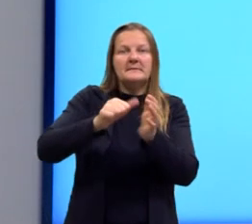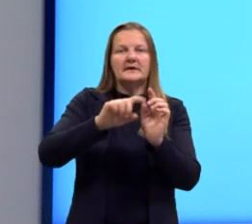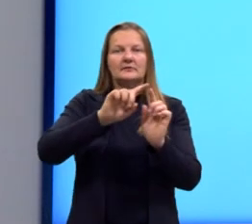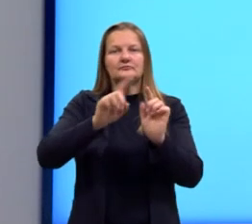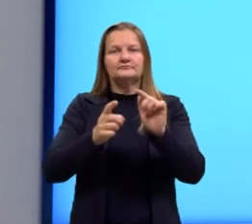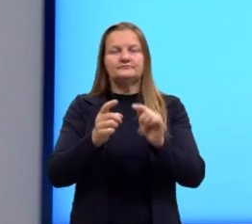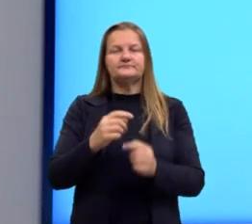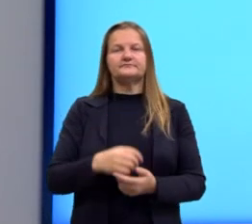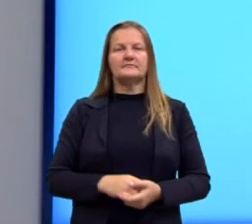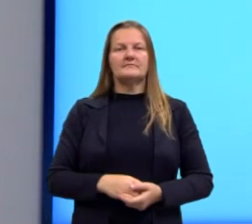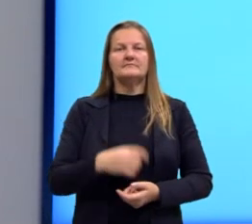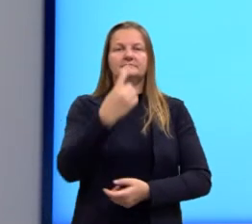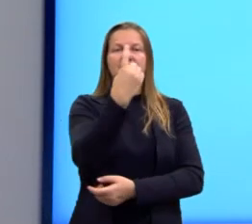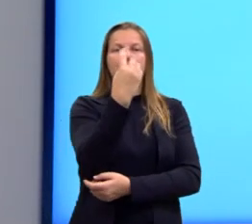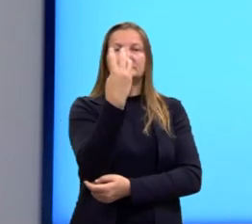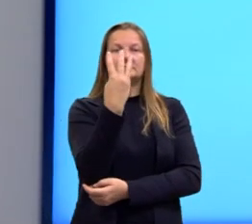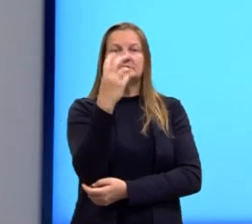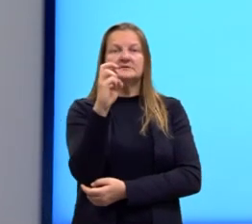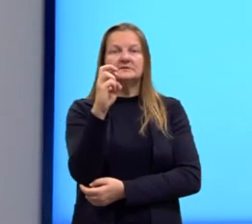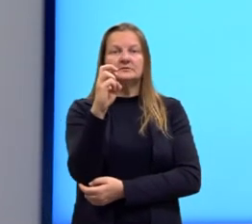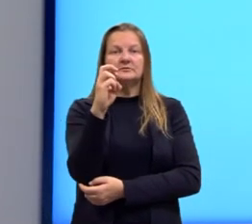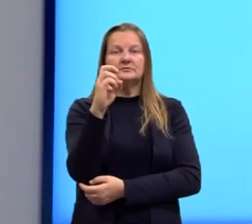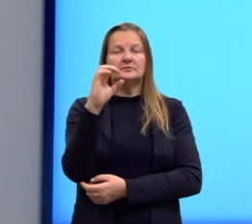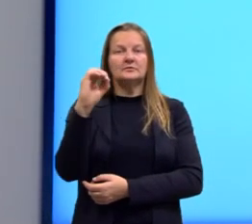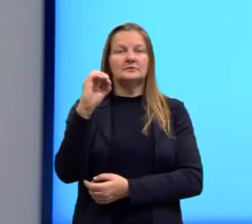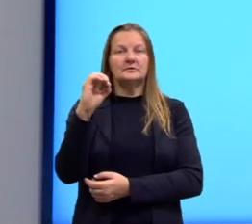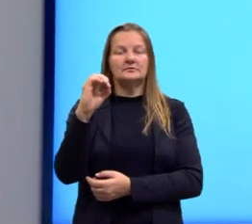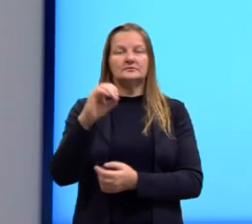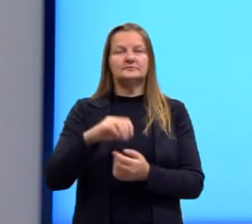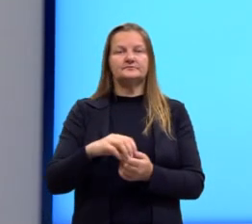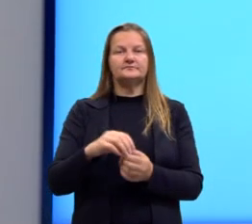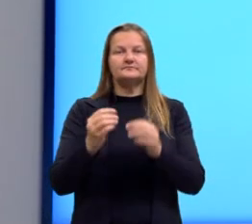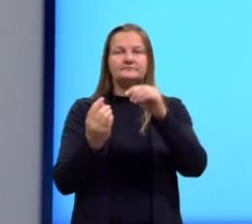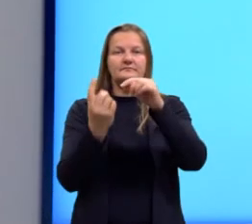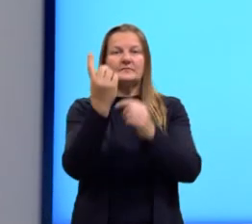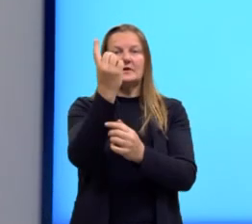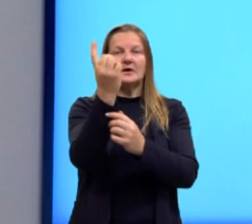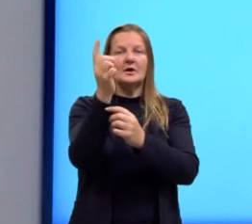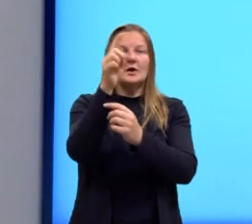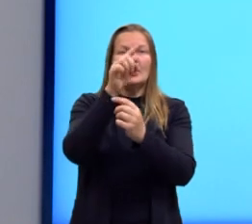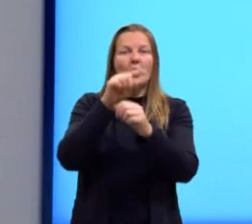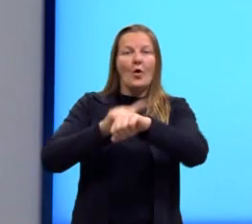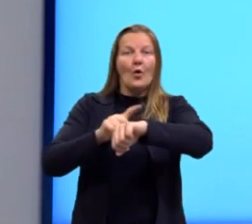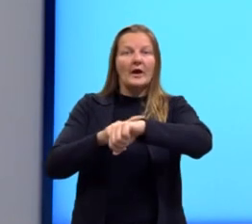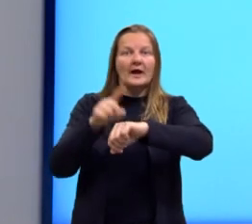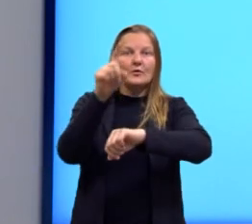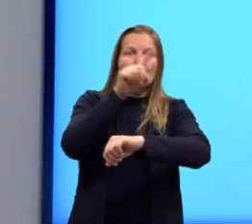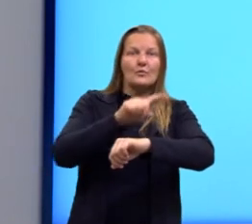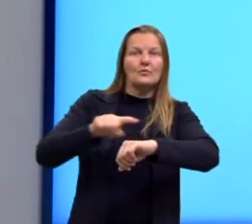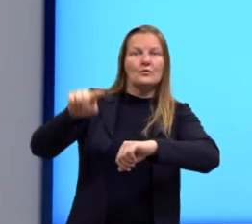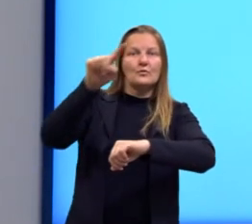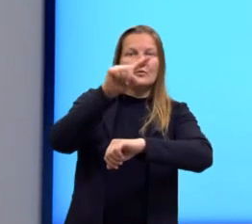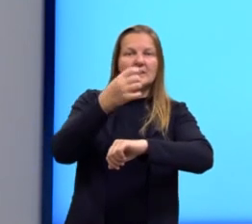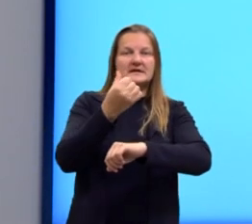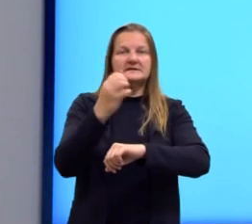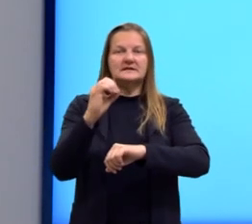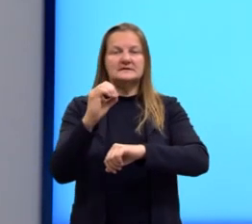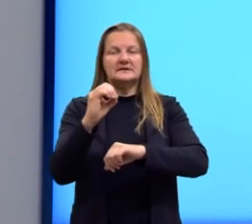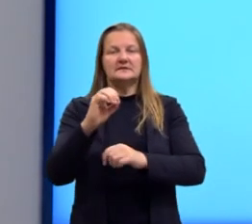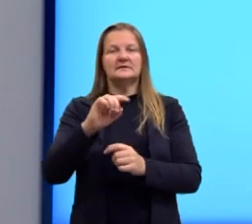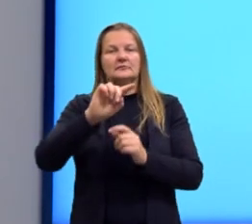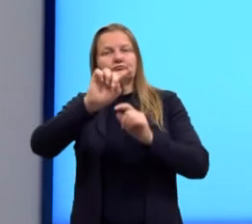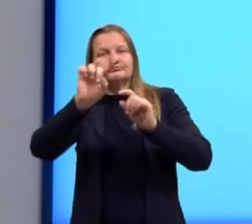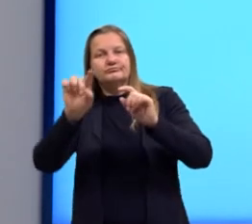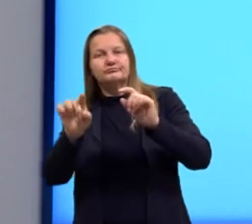mudança de 135 graus no sentido anti-horário segunda mudança de 60 graus no sentido